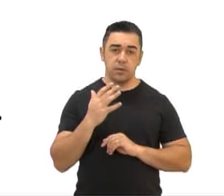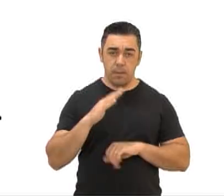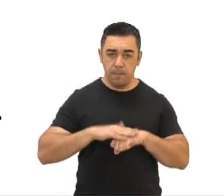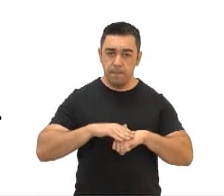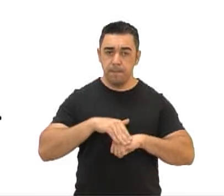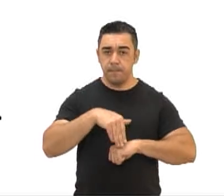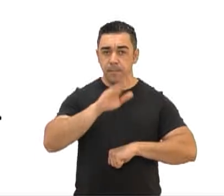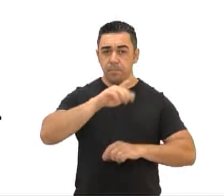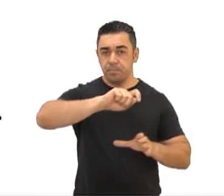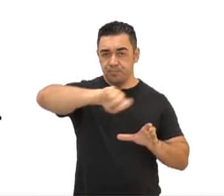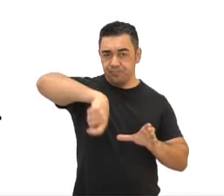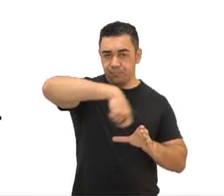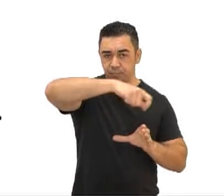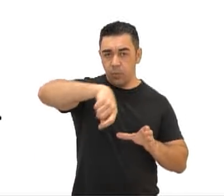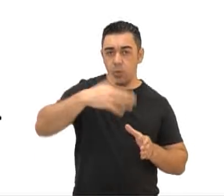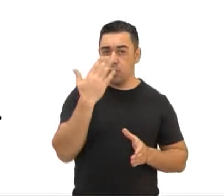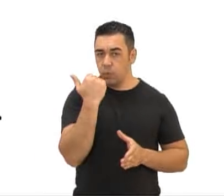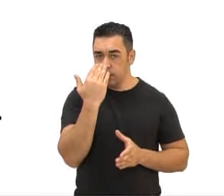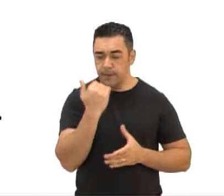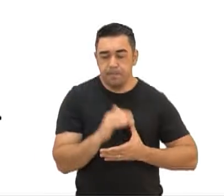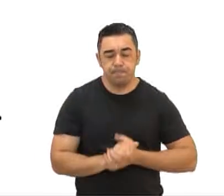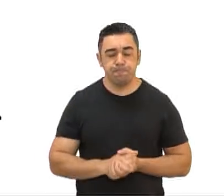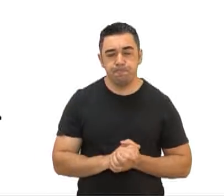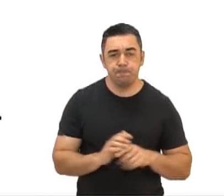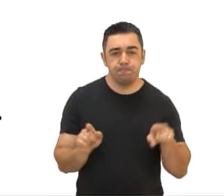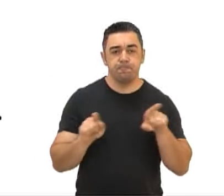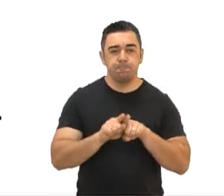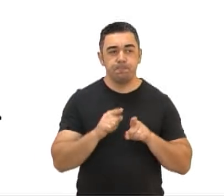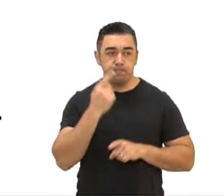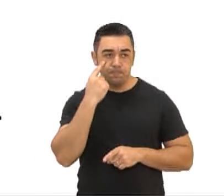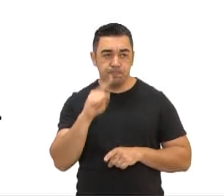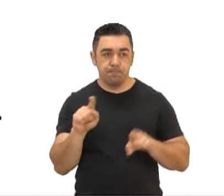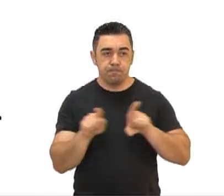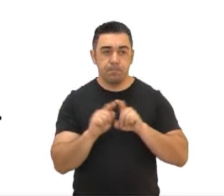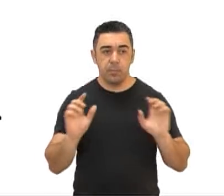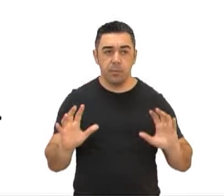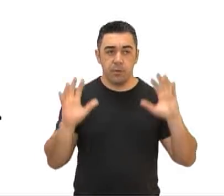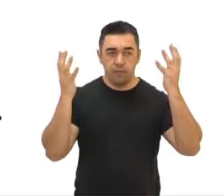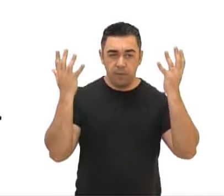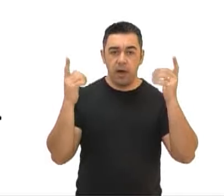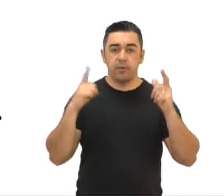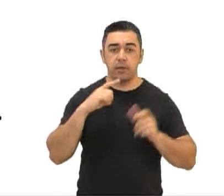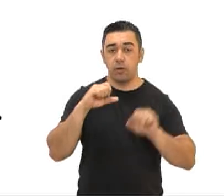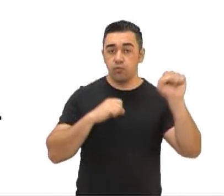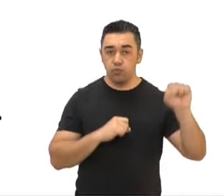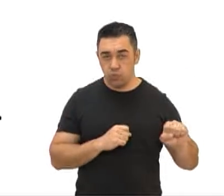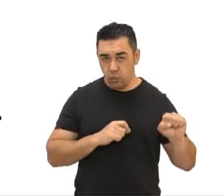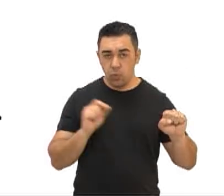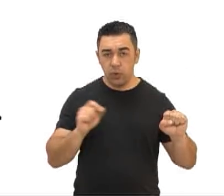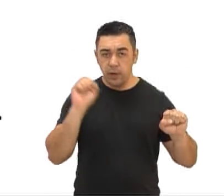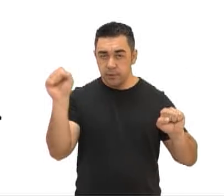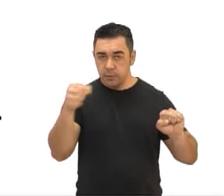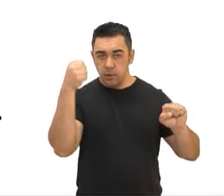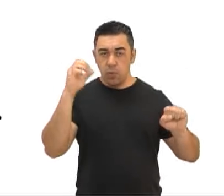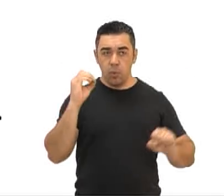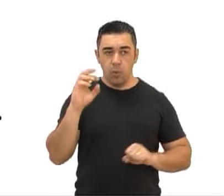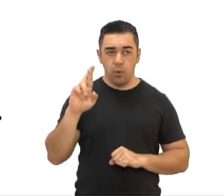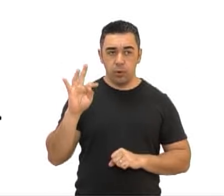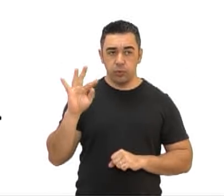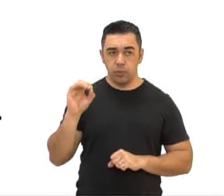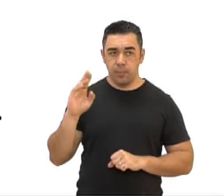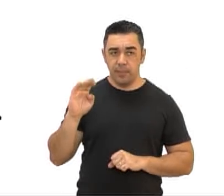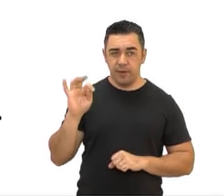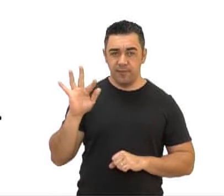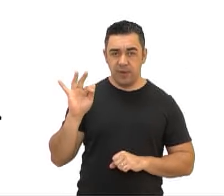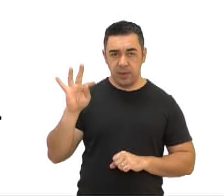ou menores de cada um desses grupos. Também vimos lá festas populares no sul, a Oktoberfest,